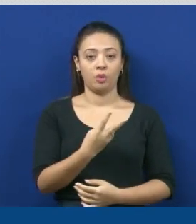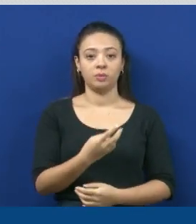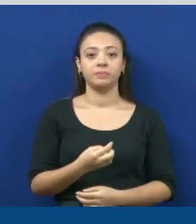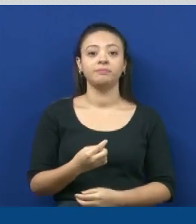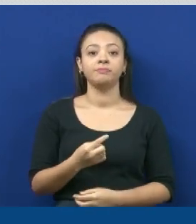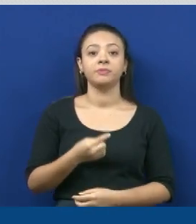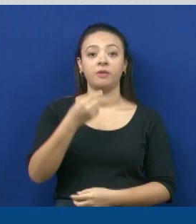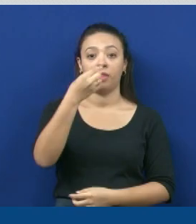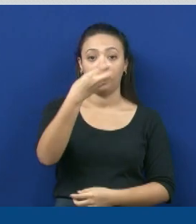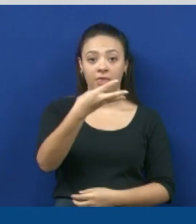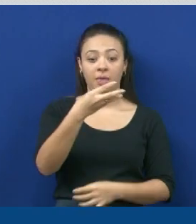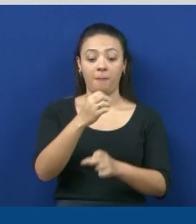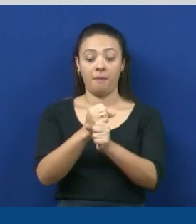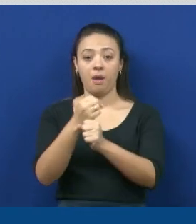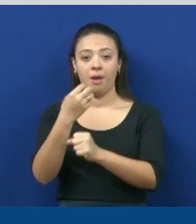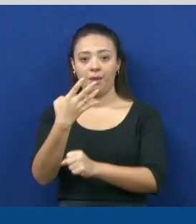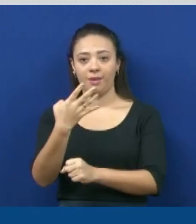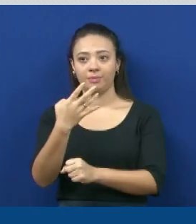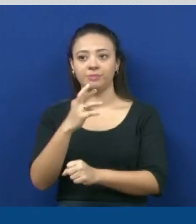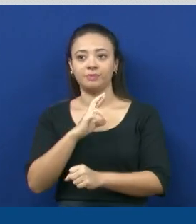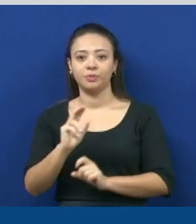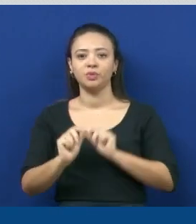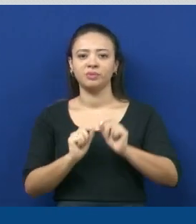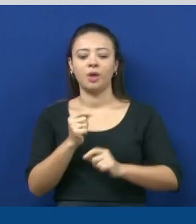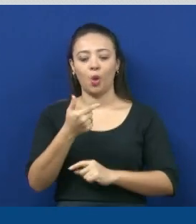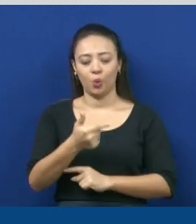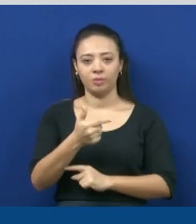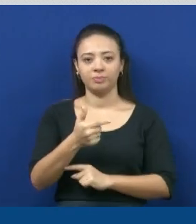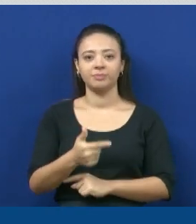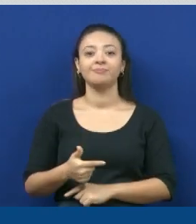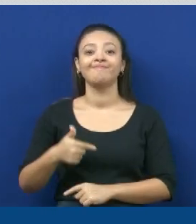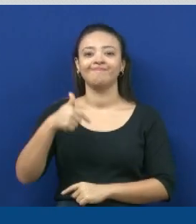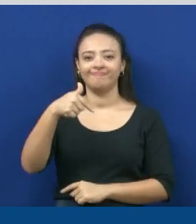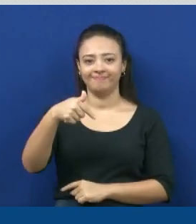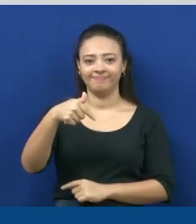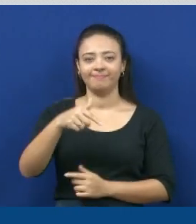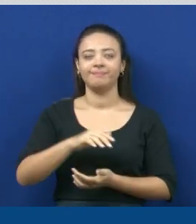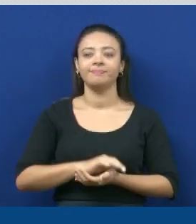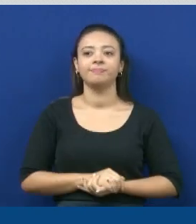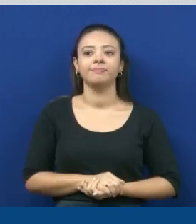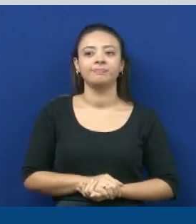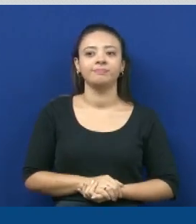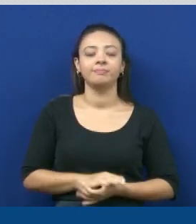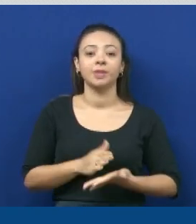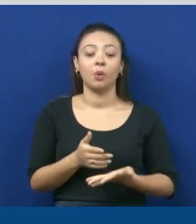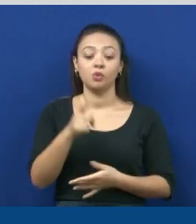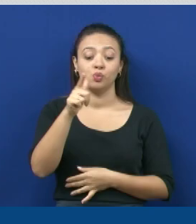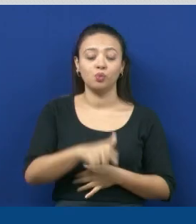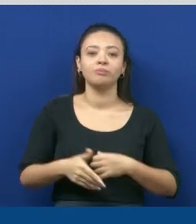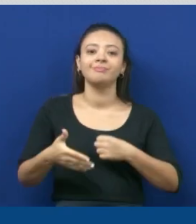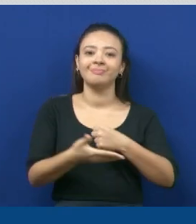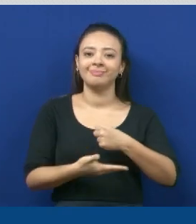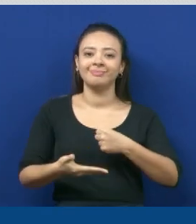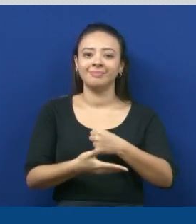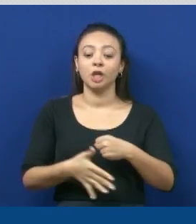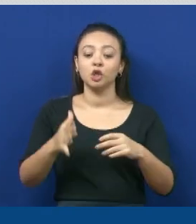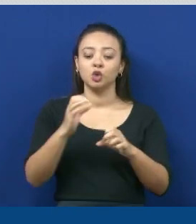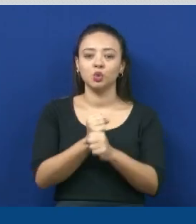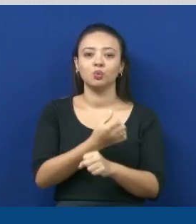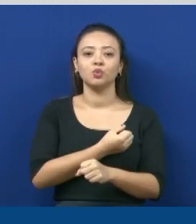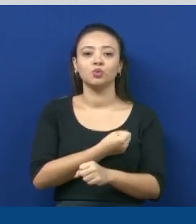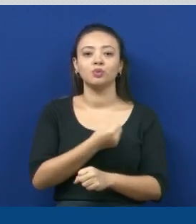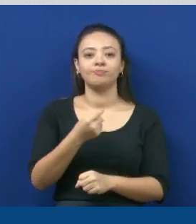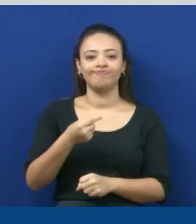eles somando e dizer que isso é igual a 2 elevado a 7. Então, eu repeti a base e somei